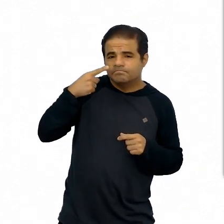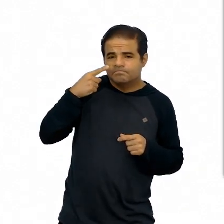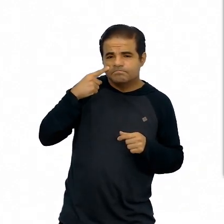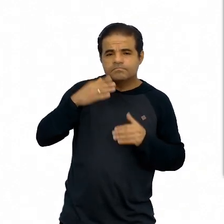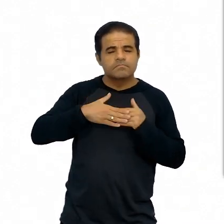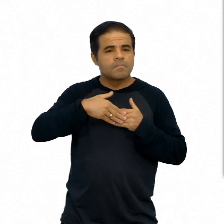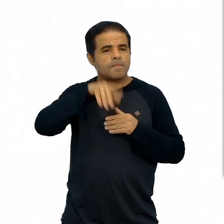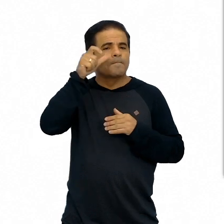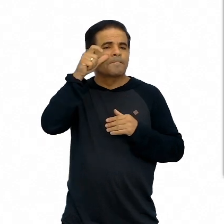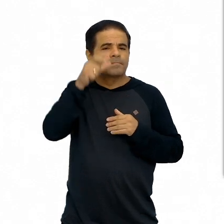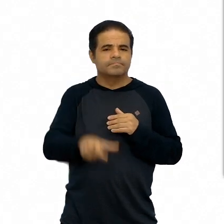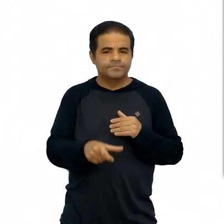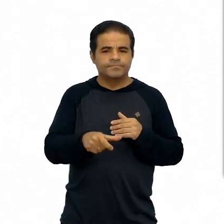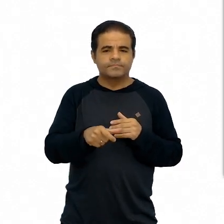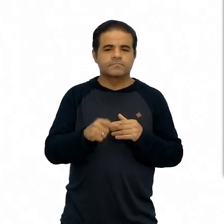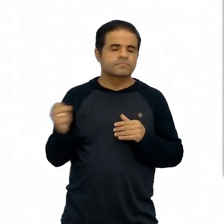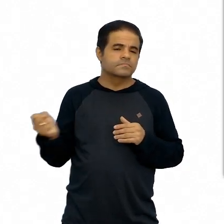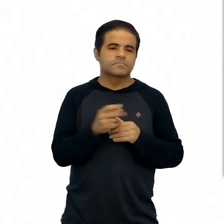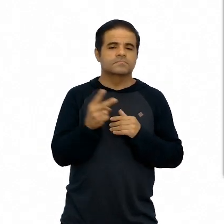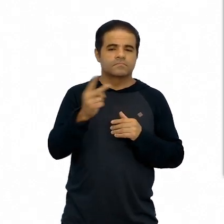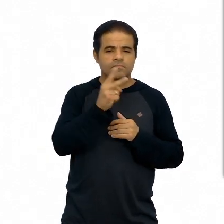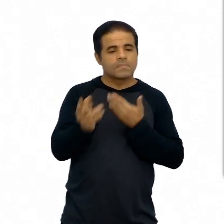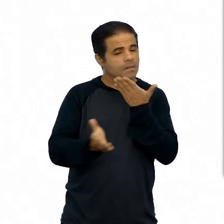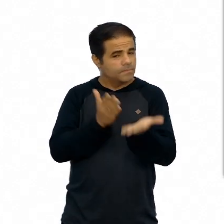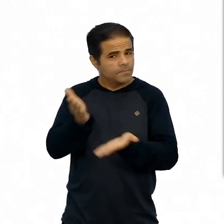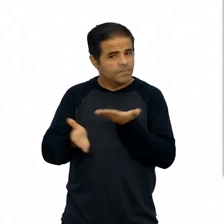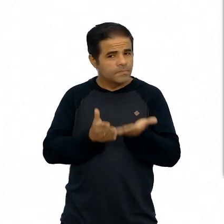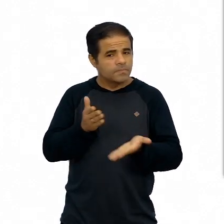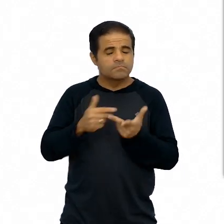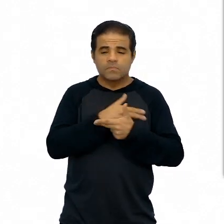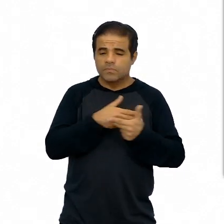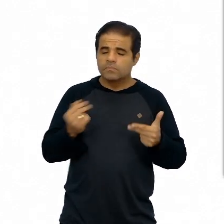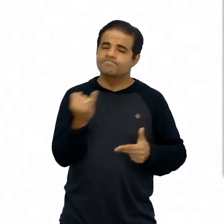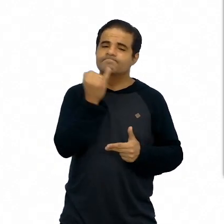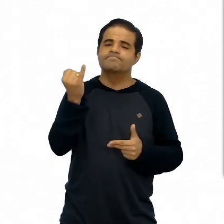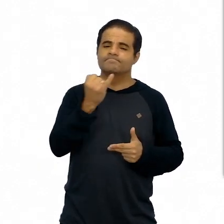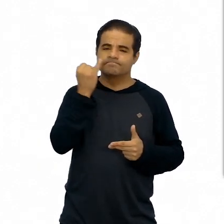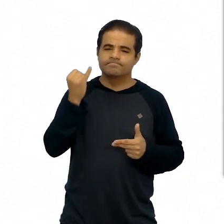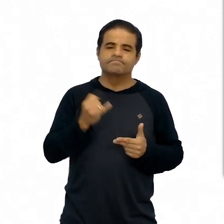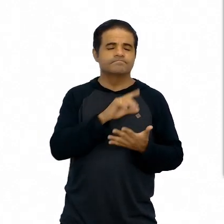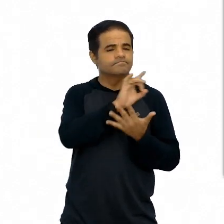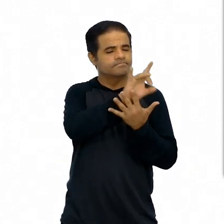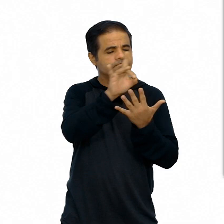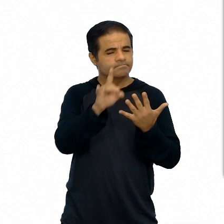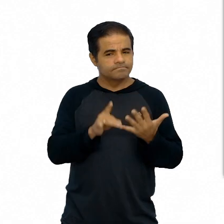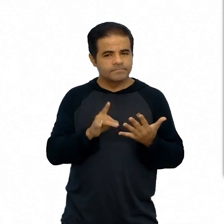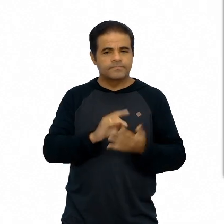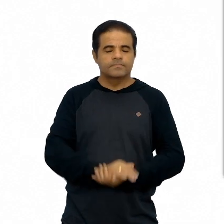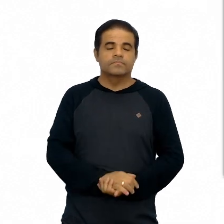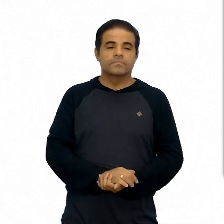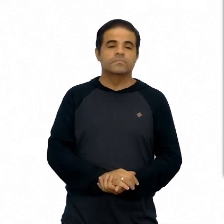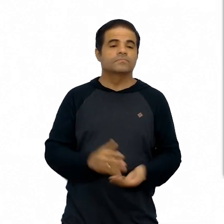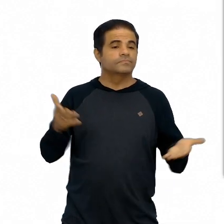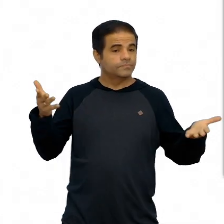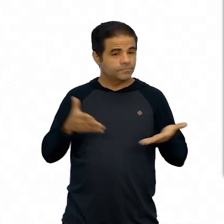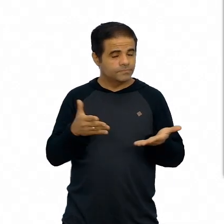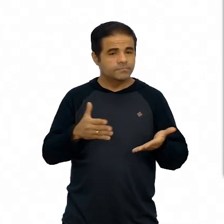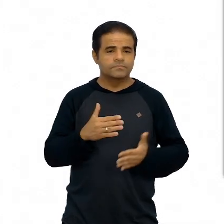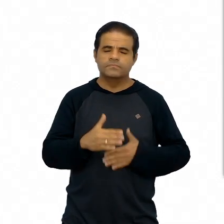mais interessantes e motivadoras, que tragam algo essencial para eles. No momento